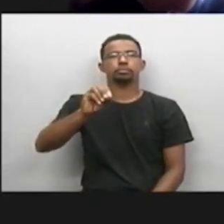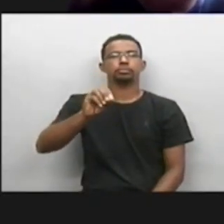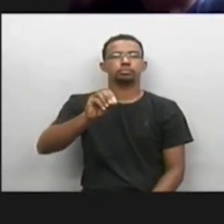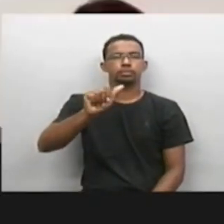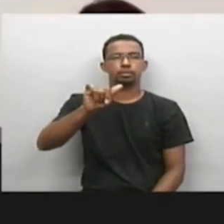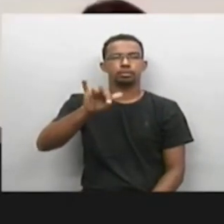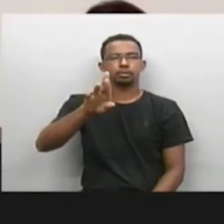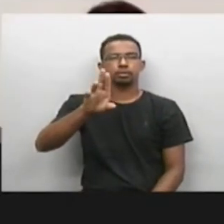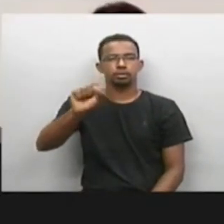-19 por qualquer servidor. Obrigado. Obrigado.